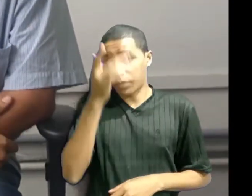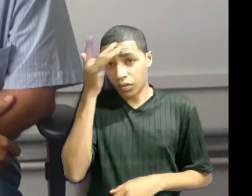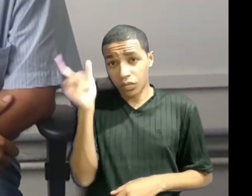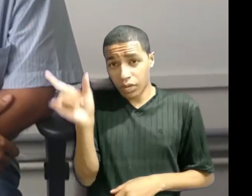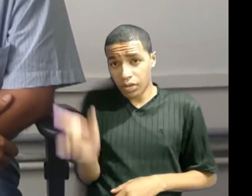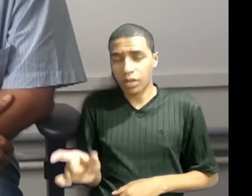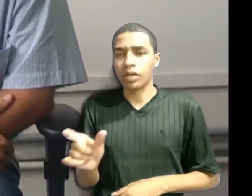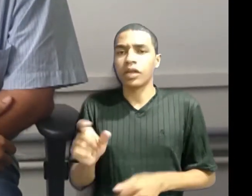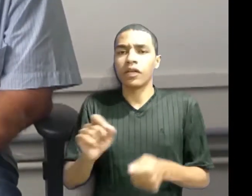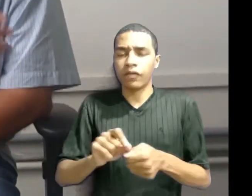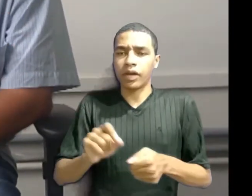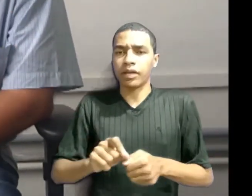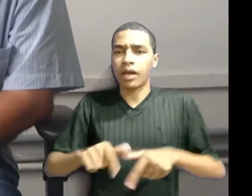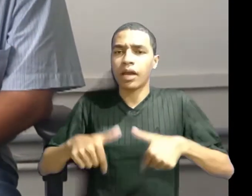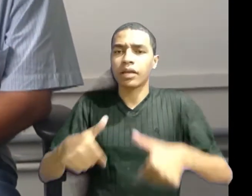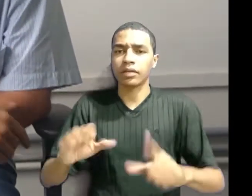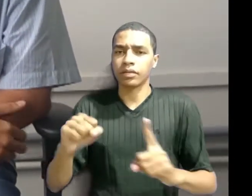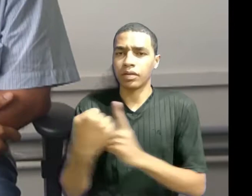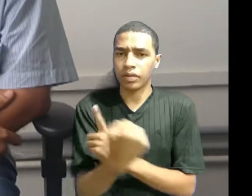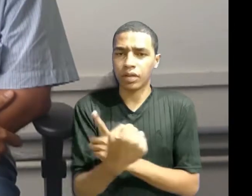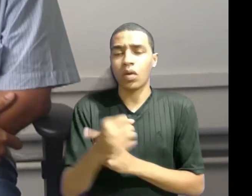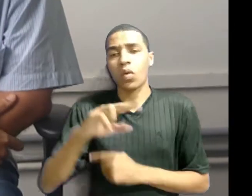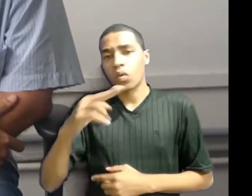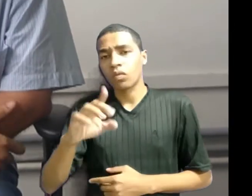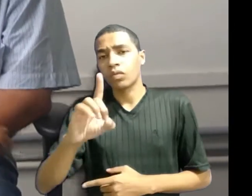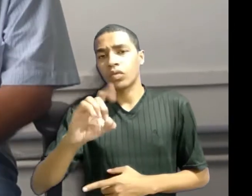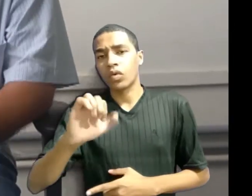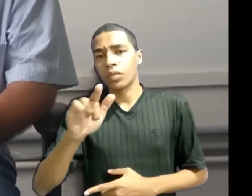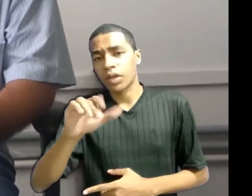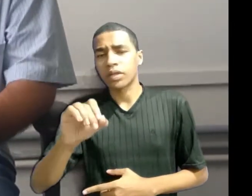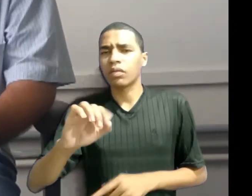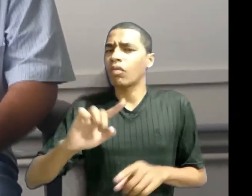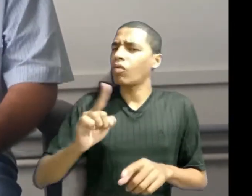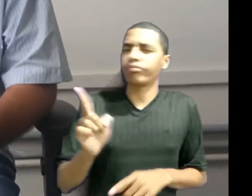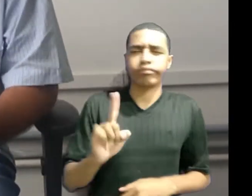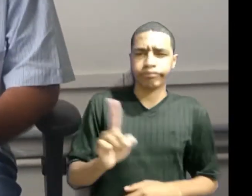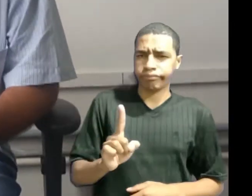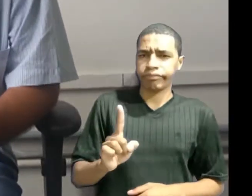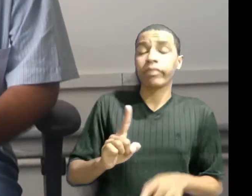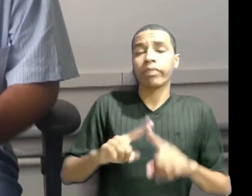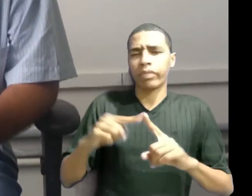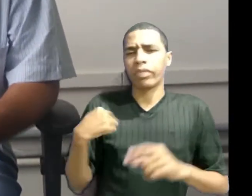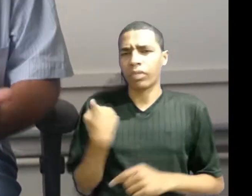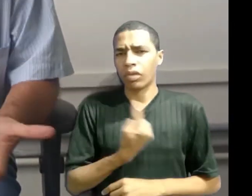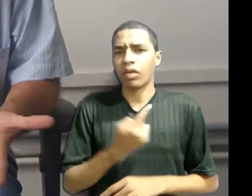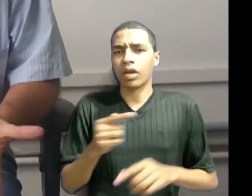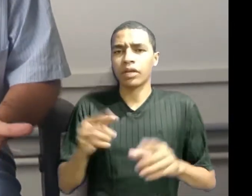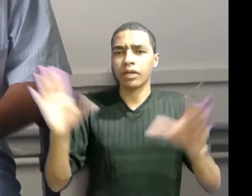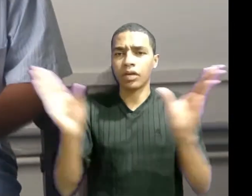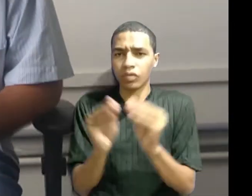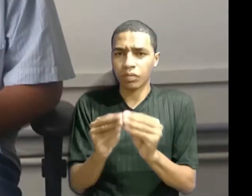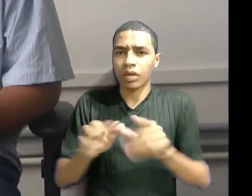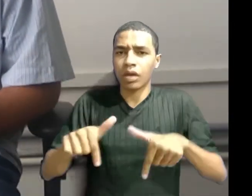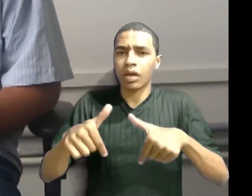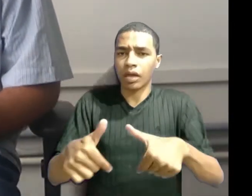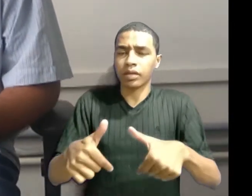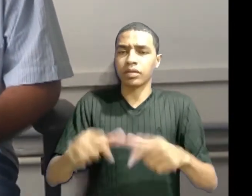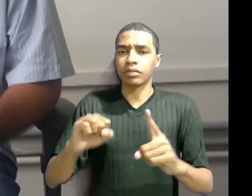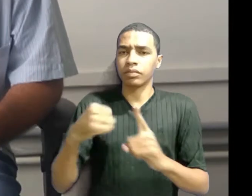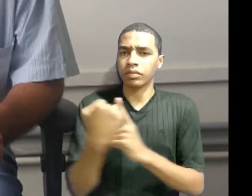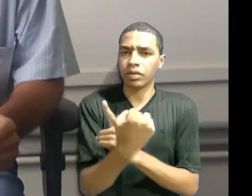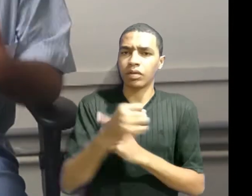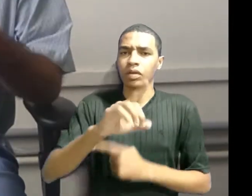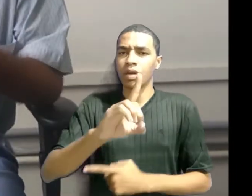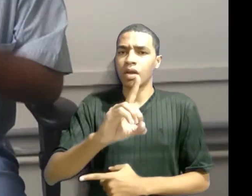qualquer relação social, seja ela de dominação ou não. E aí, no caso, a gente vai se resumir às ações sociais de